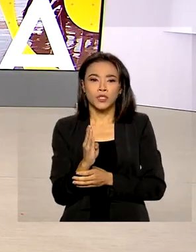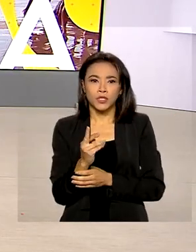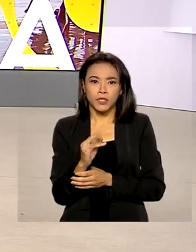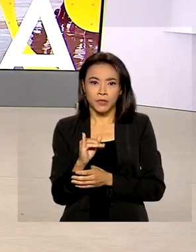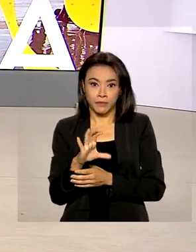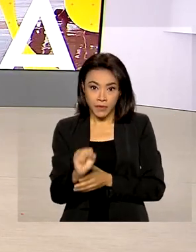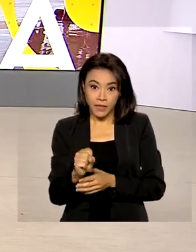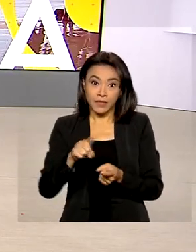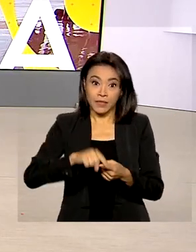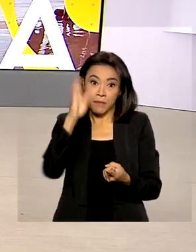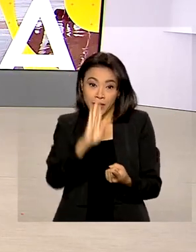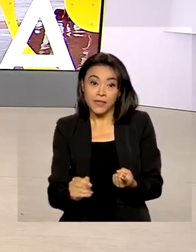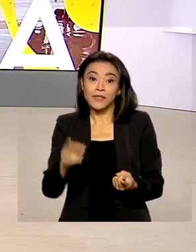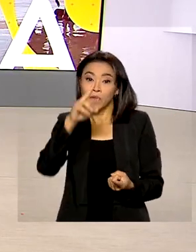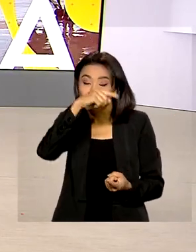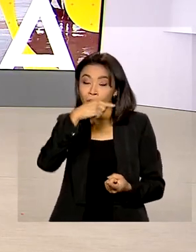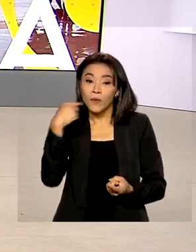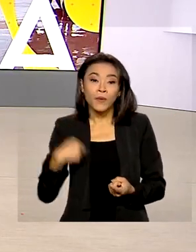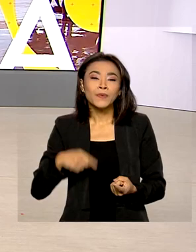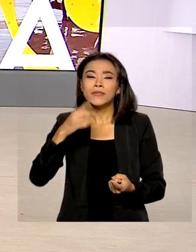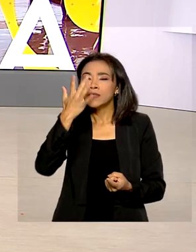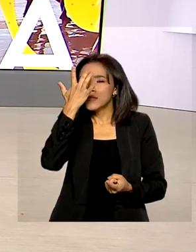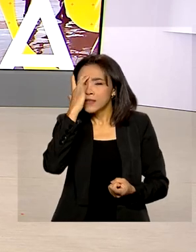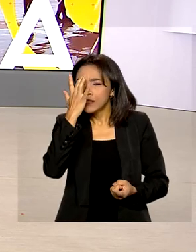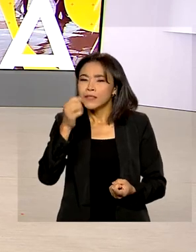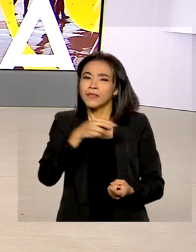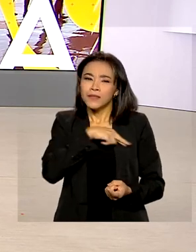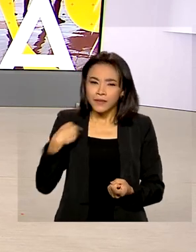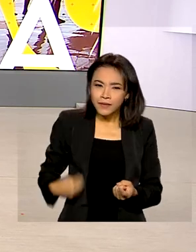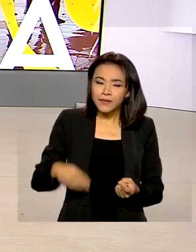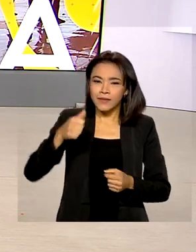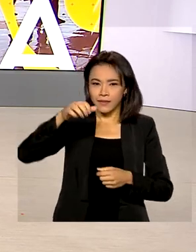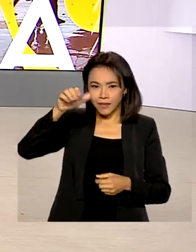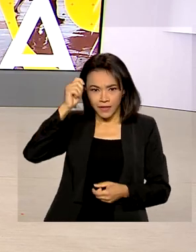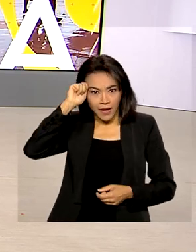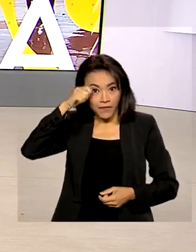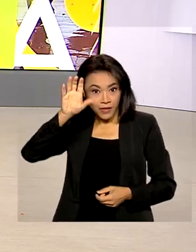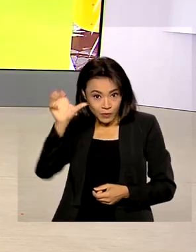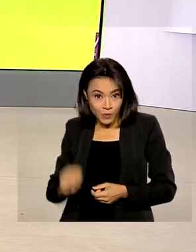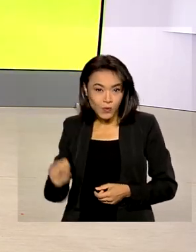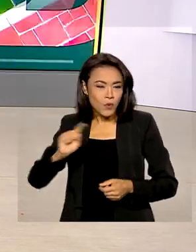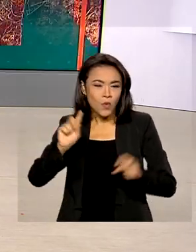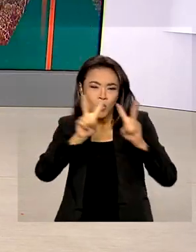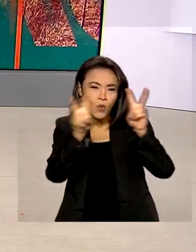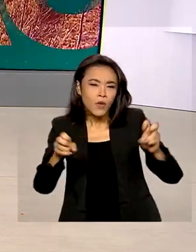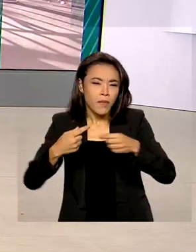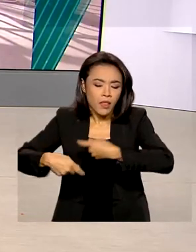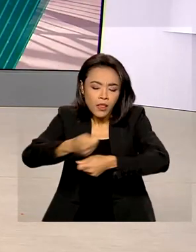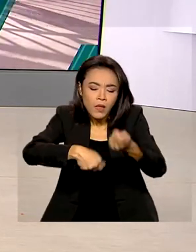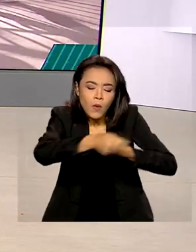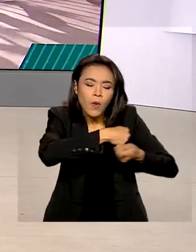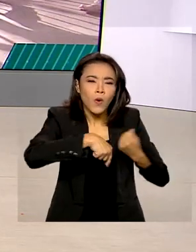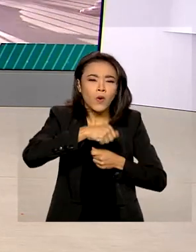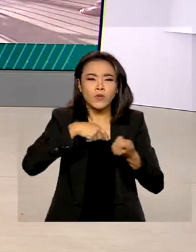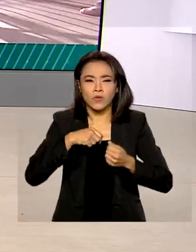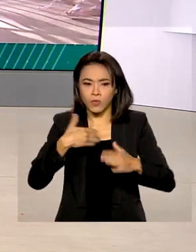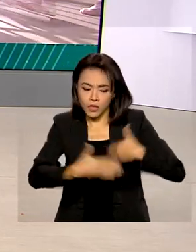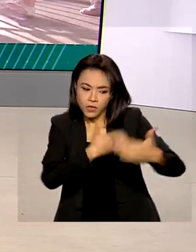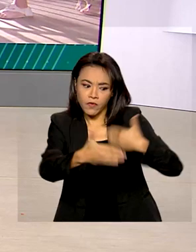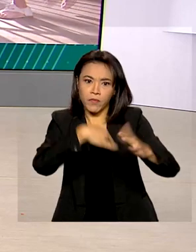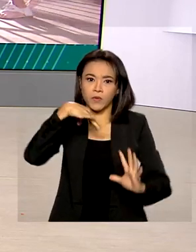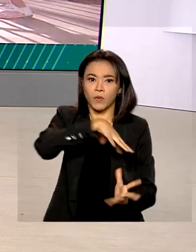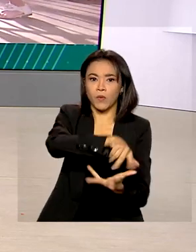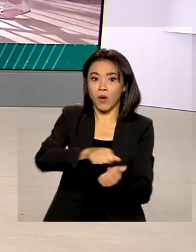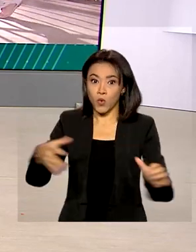África do Sul. O tema do encontro é o aprofundamento da parceria de negócios do bloco para o desenvolvimento global. Juntos, os